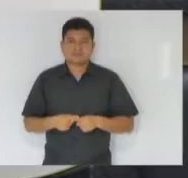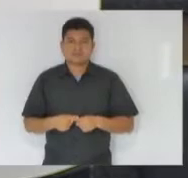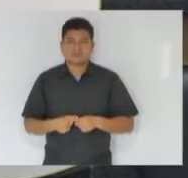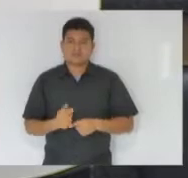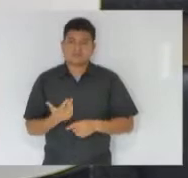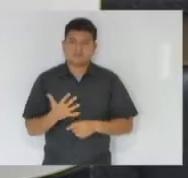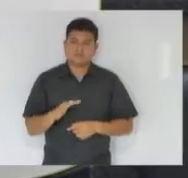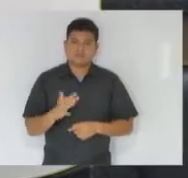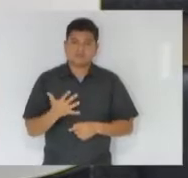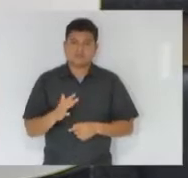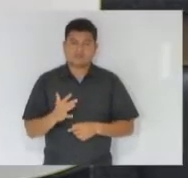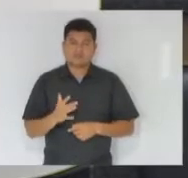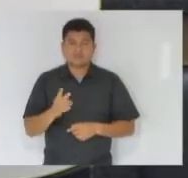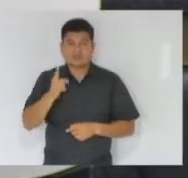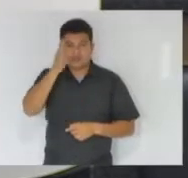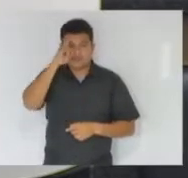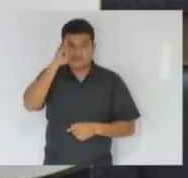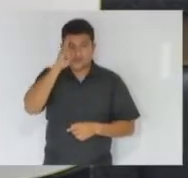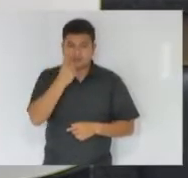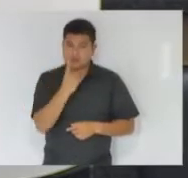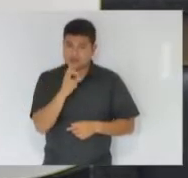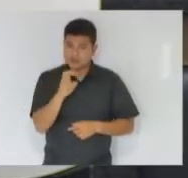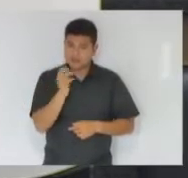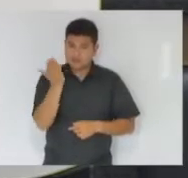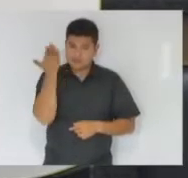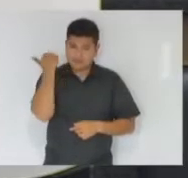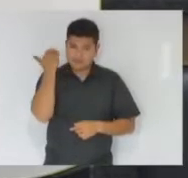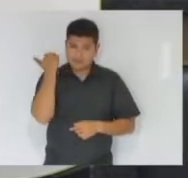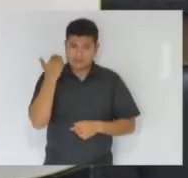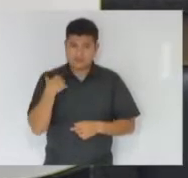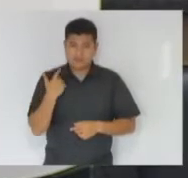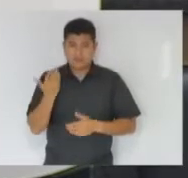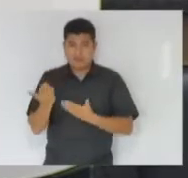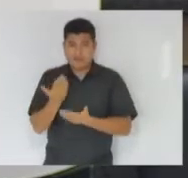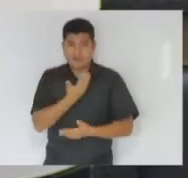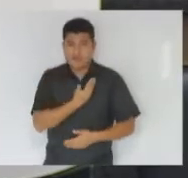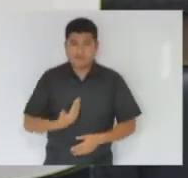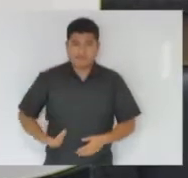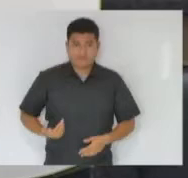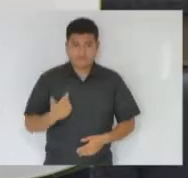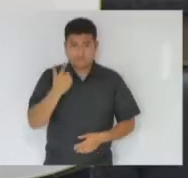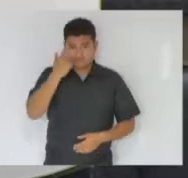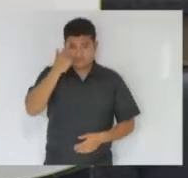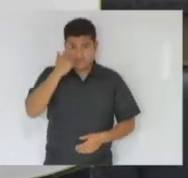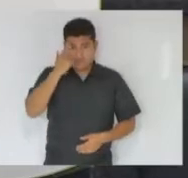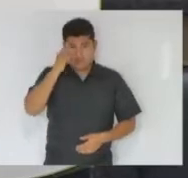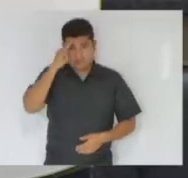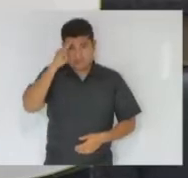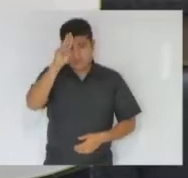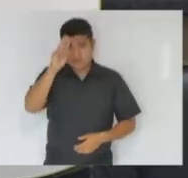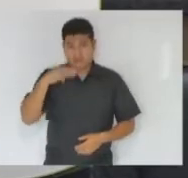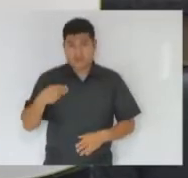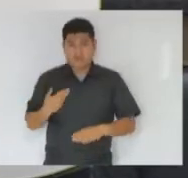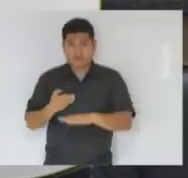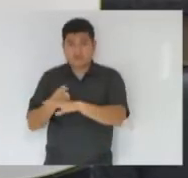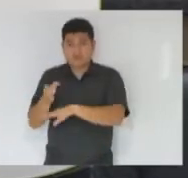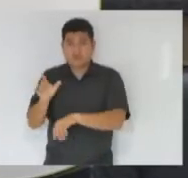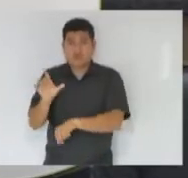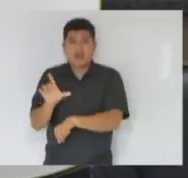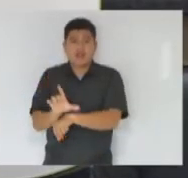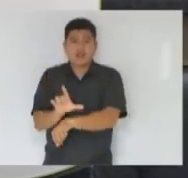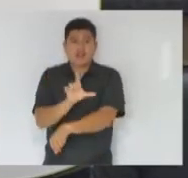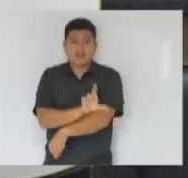aproximadamente uns 15 dias atrás, o governador Carlos Moisés foi a Lages para anunciar